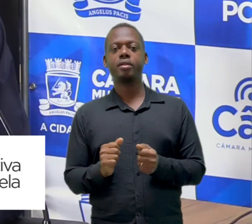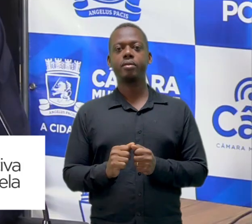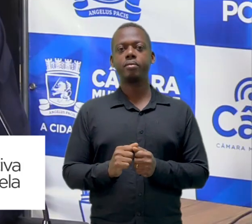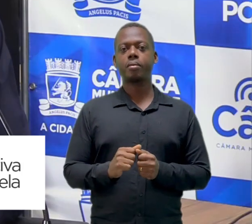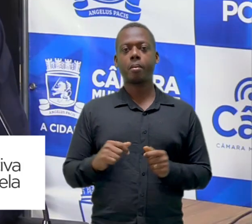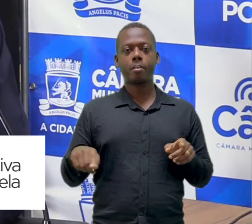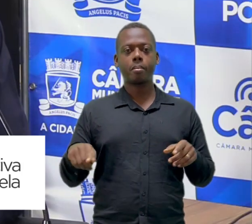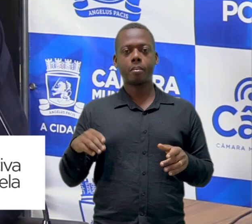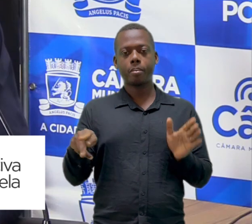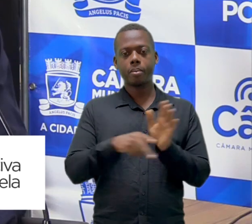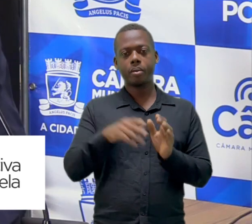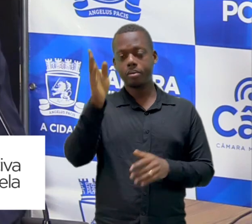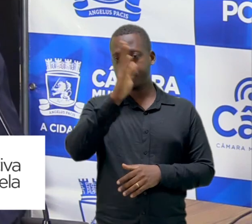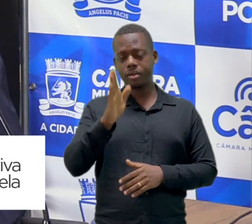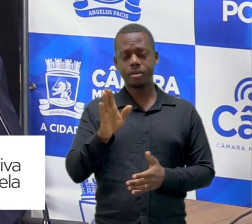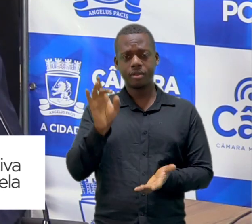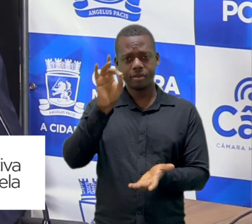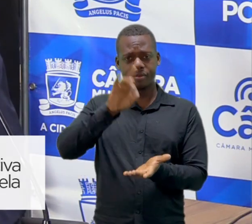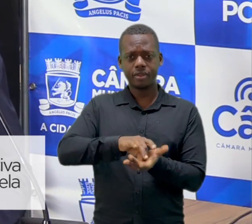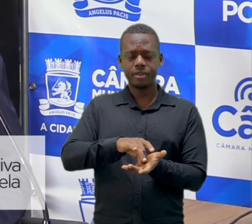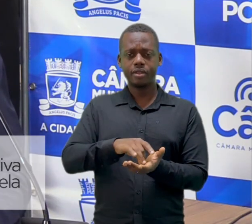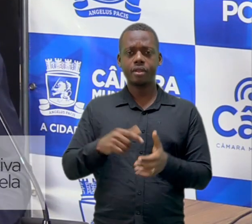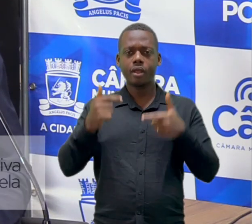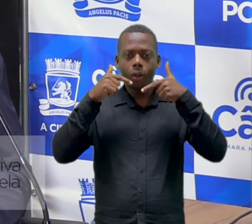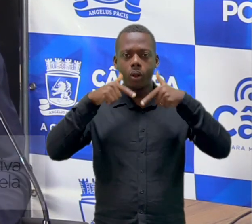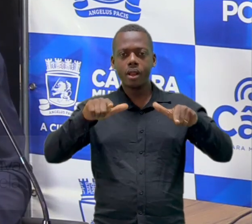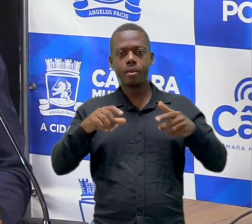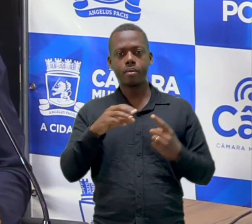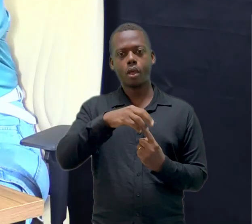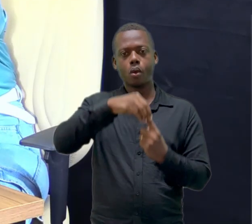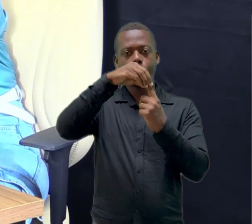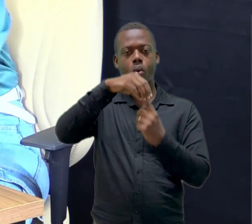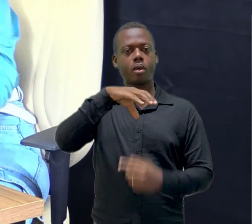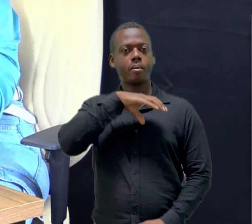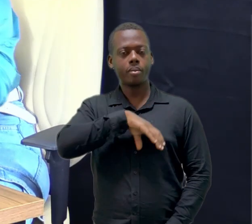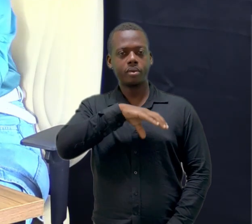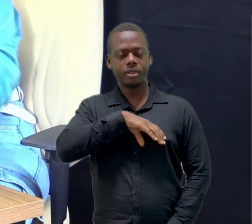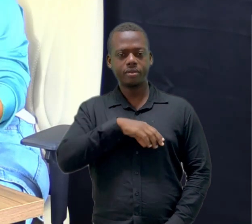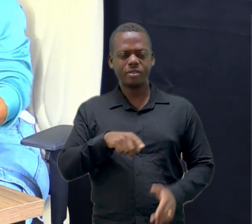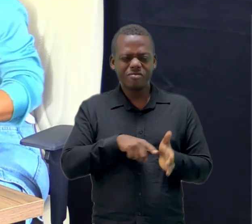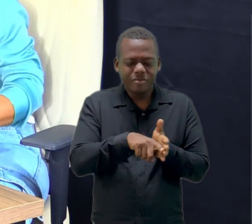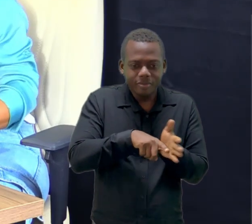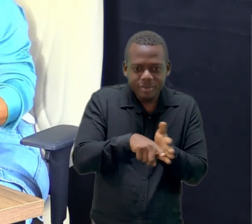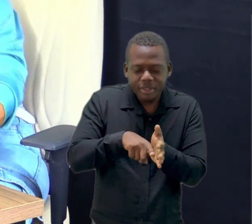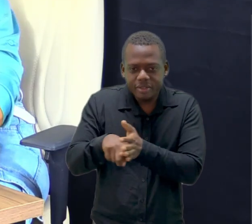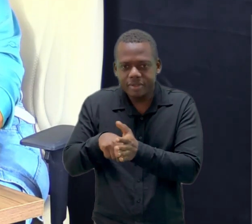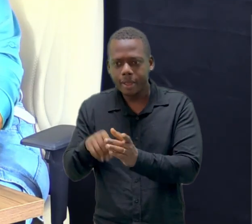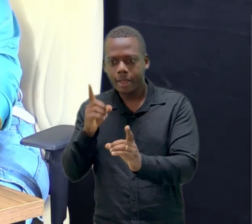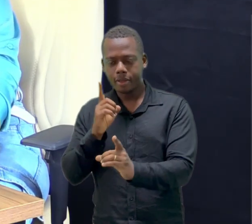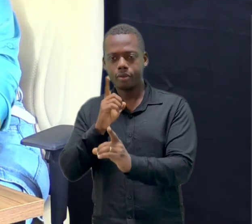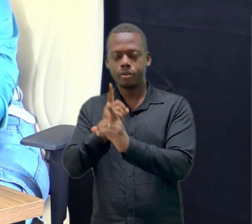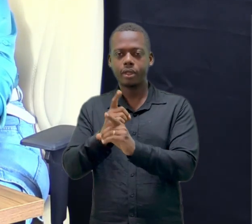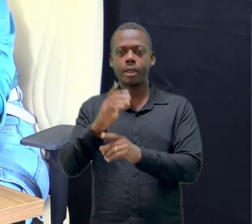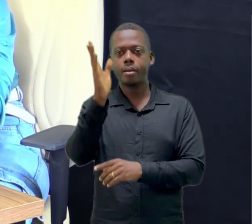Brasil. Mas o Brasil, oficialmente, tem uma língua, que é o português. Se você for lá, buscar lá, você vai ver.